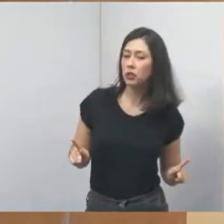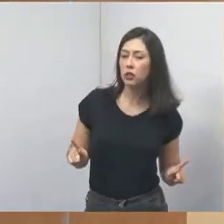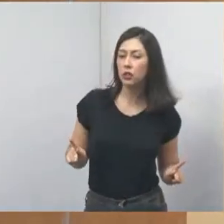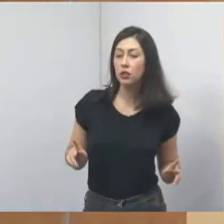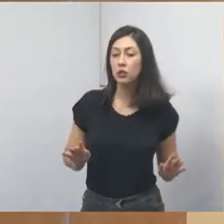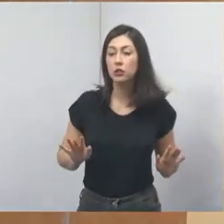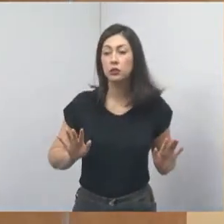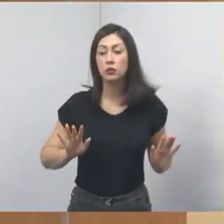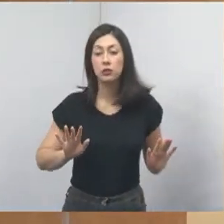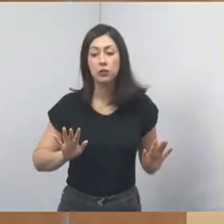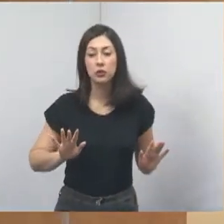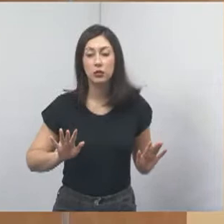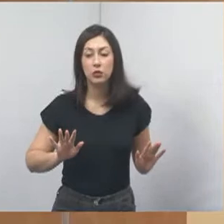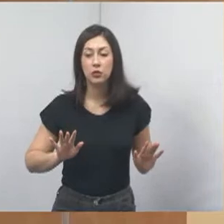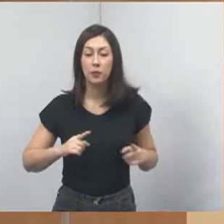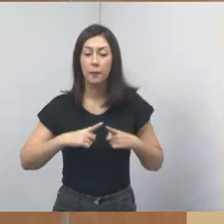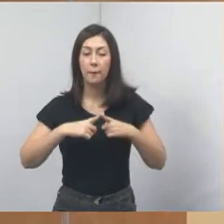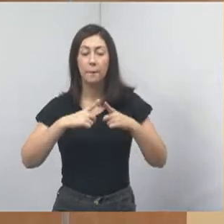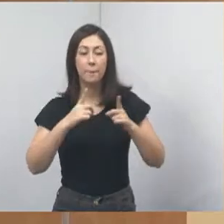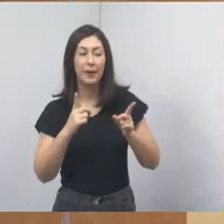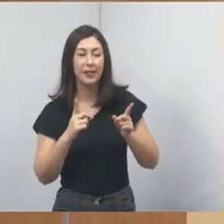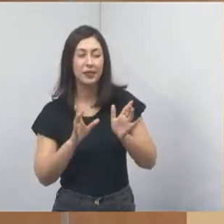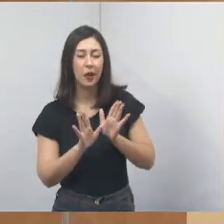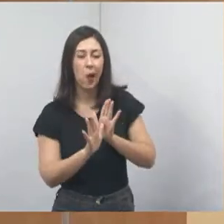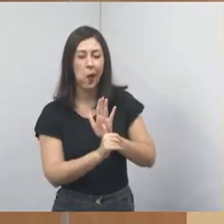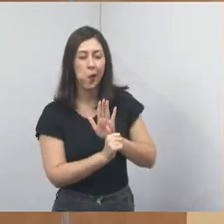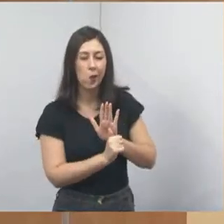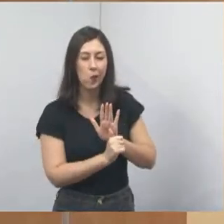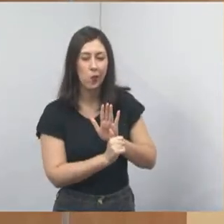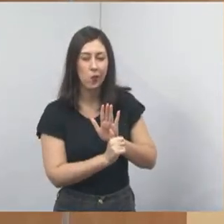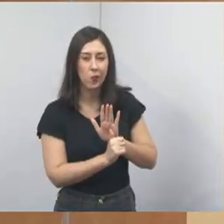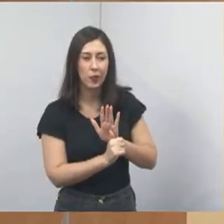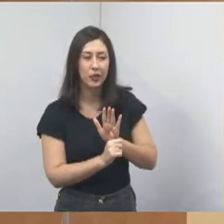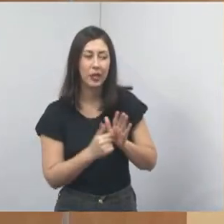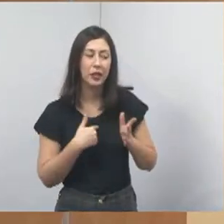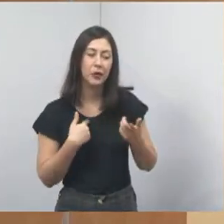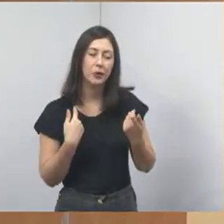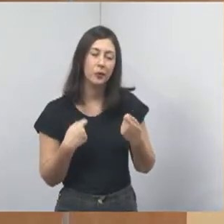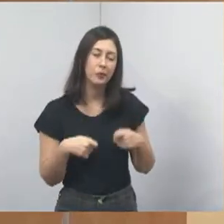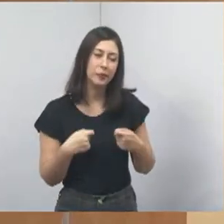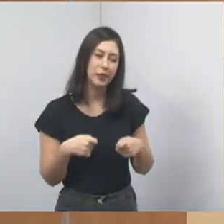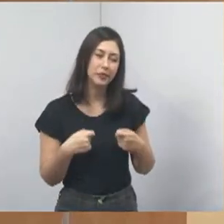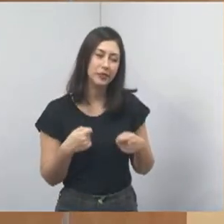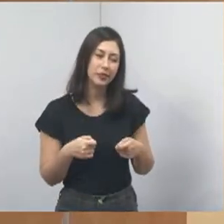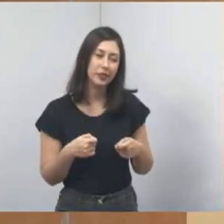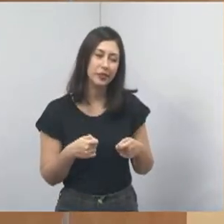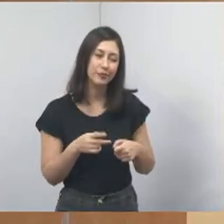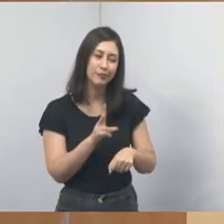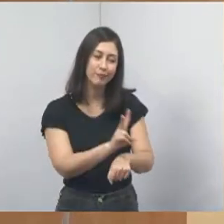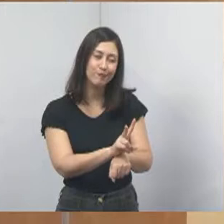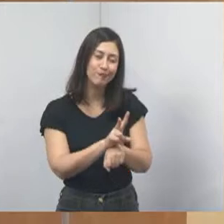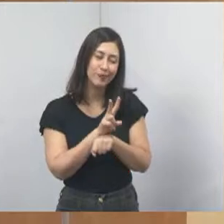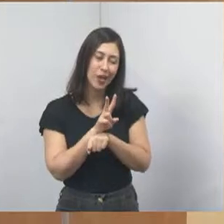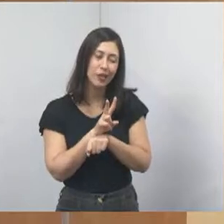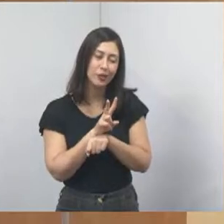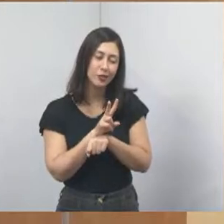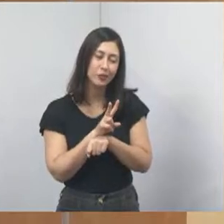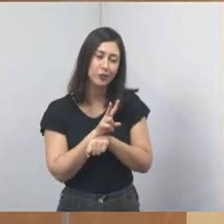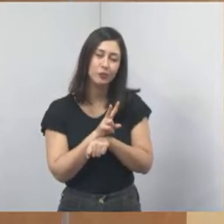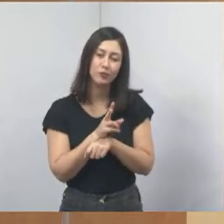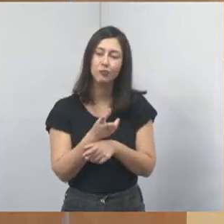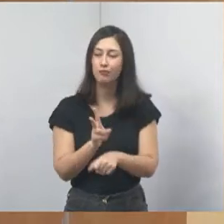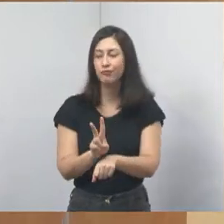função de um roubo que aconteceu comigo, tive que fazer um consignado. Então,